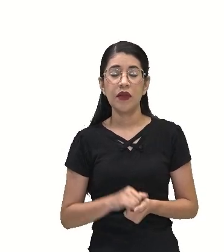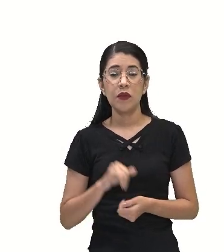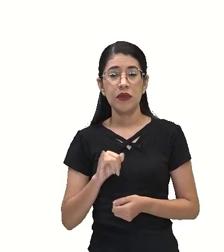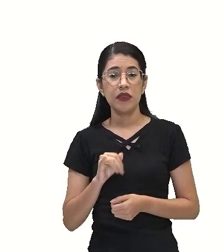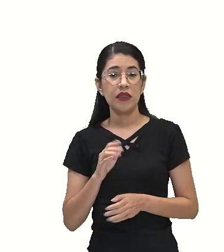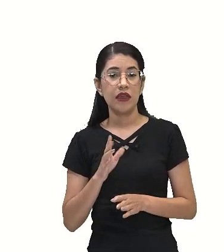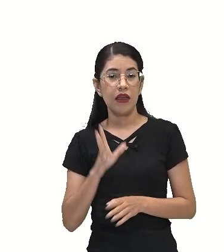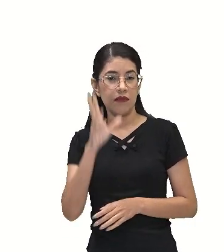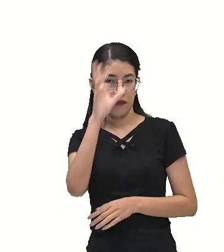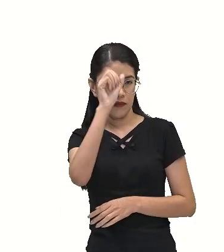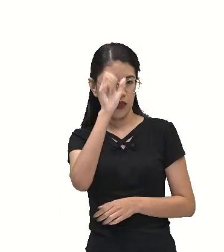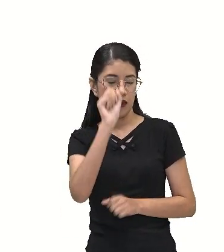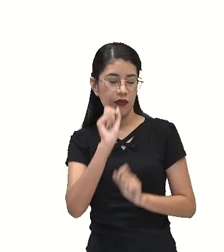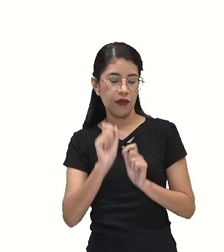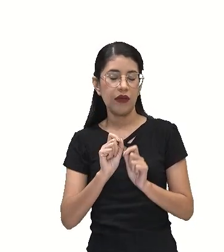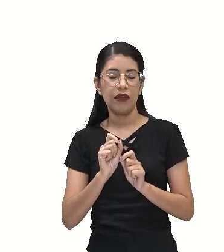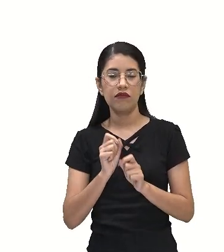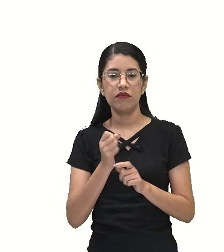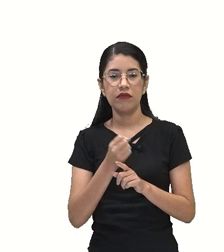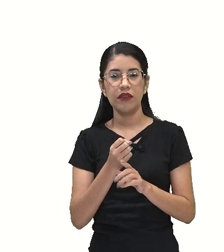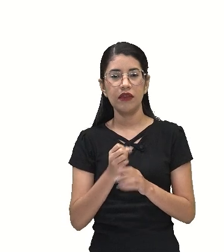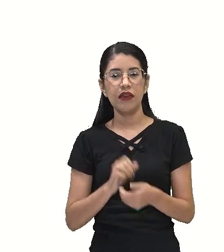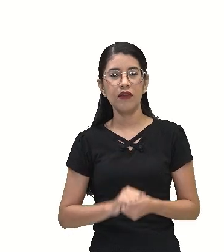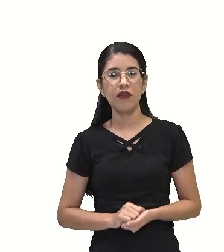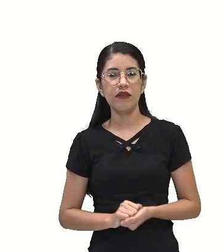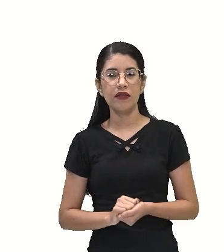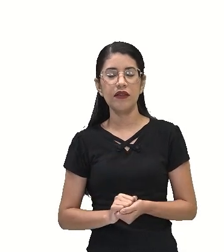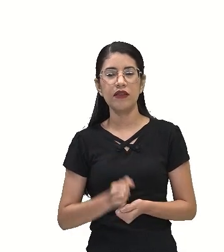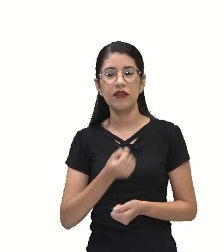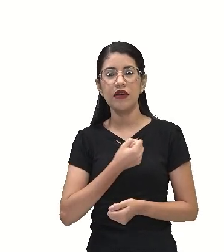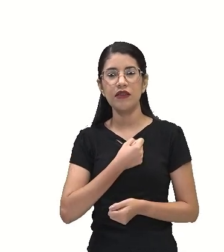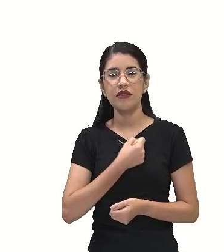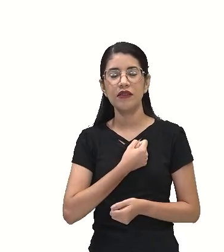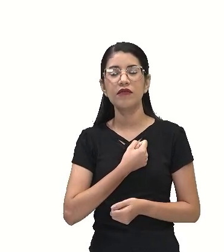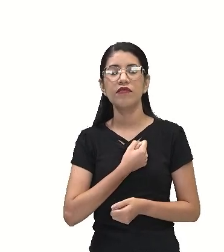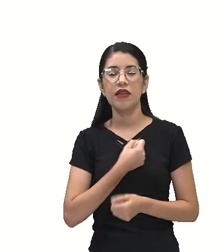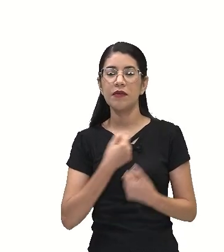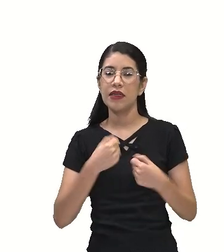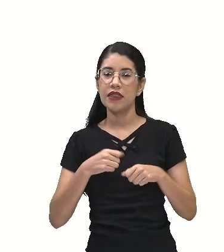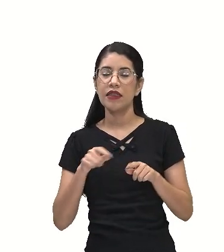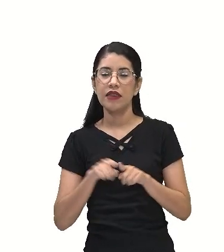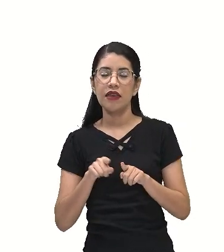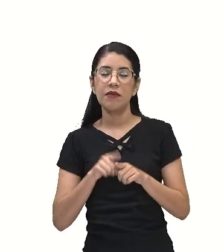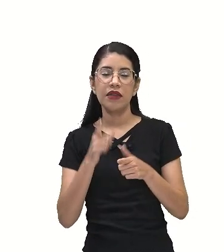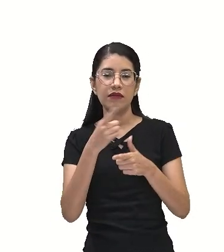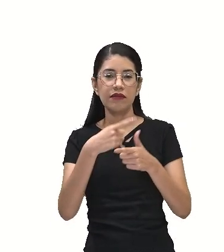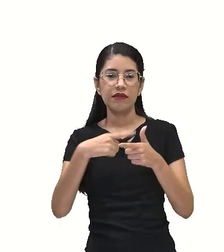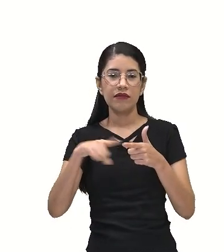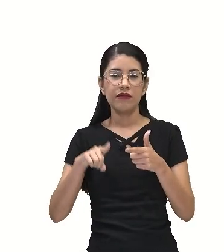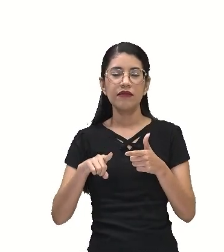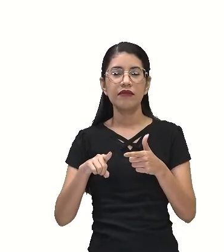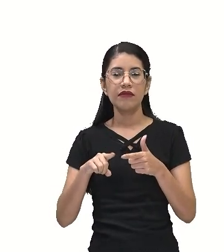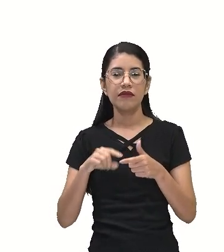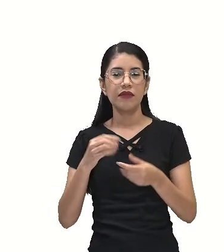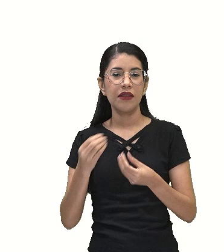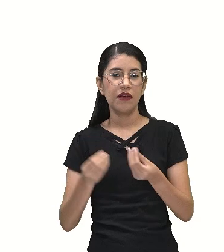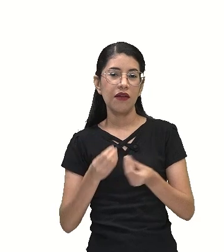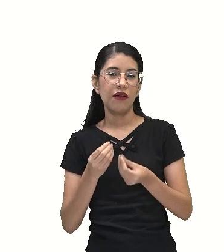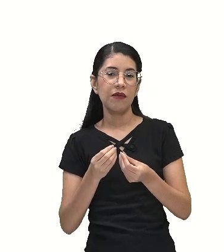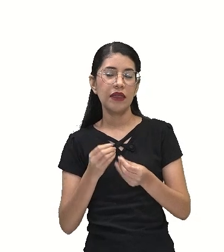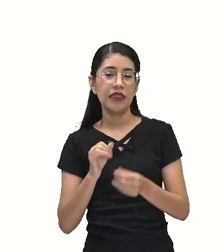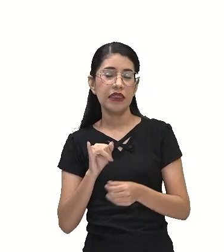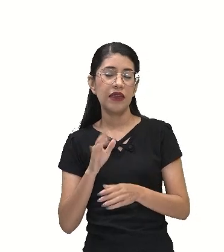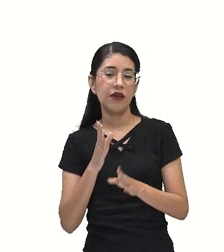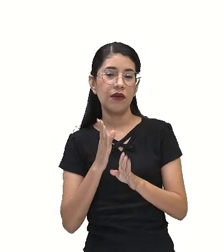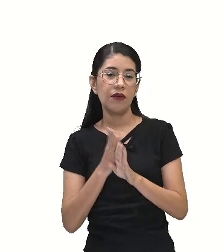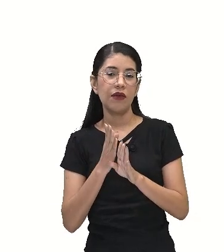vocês aprenderam números racionais, você obrigatoriamente tem que efetuar a divisão, né, onde o resultado dá